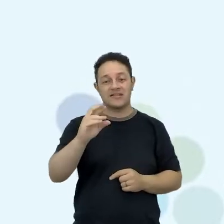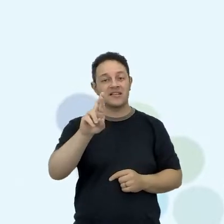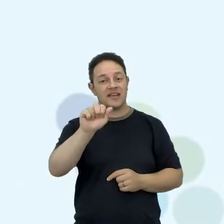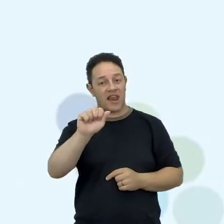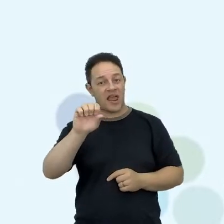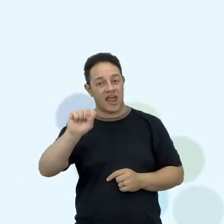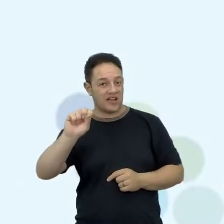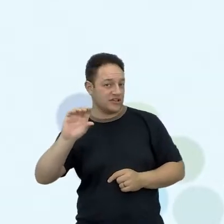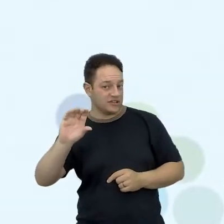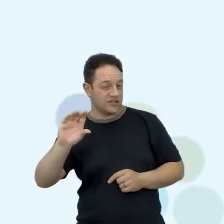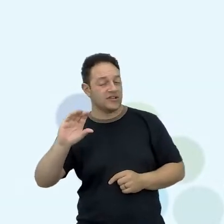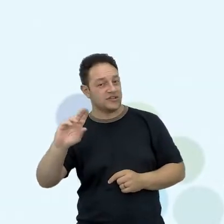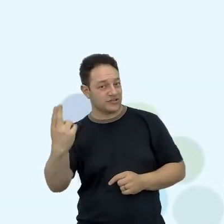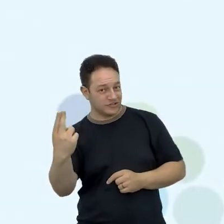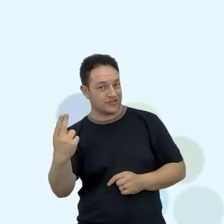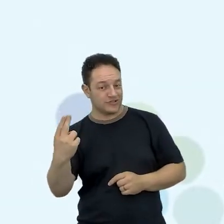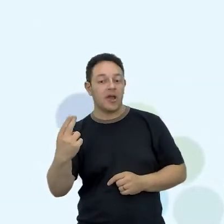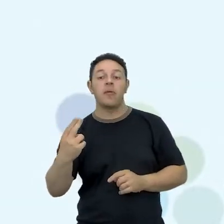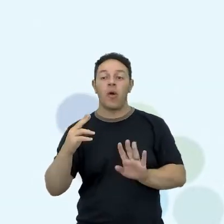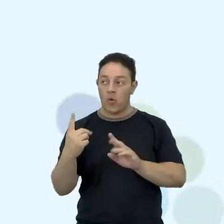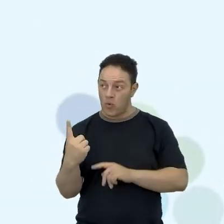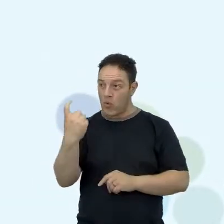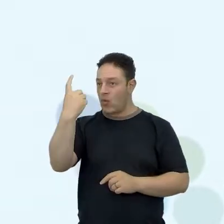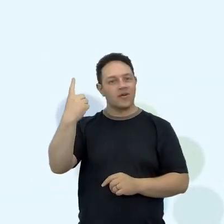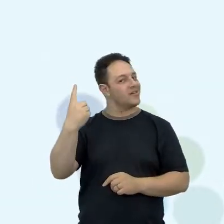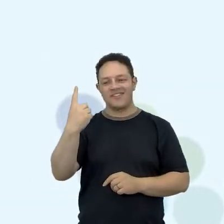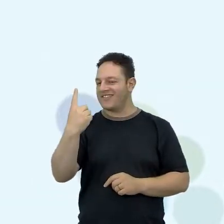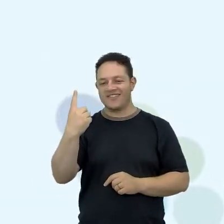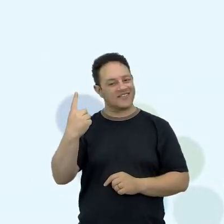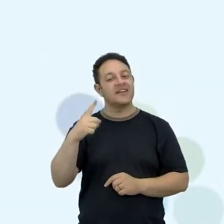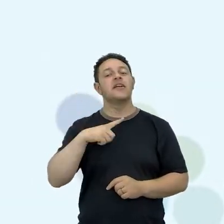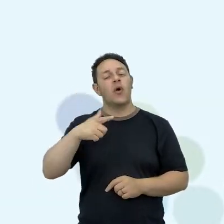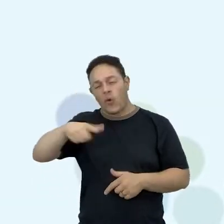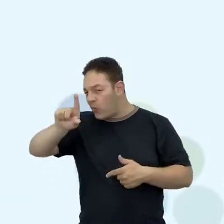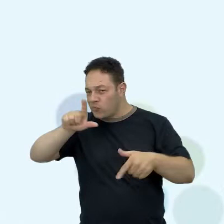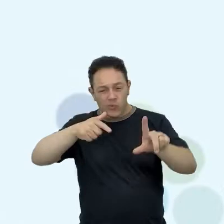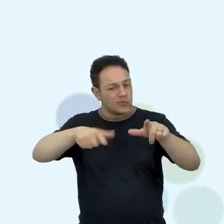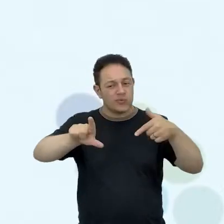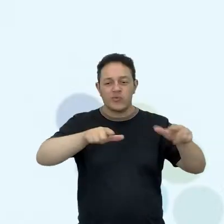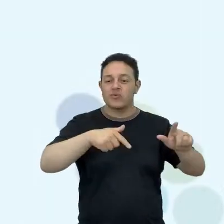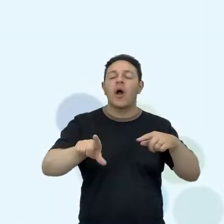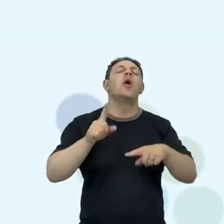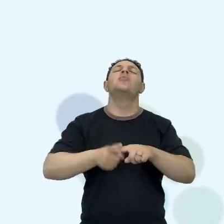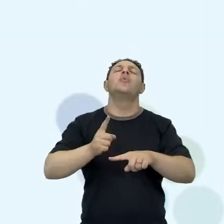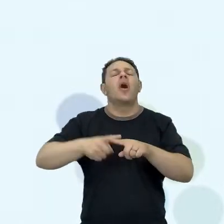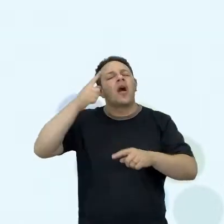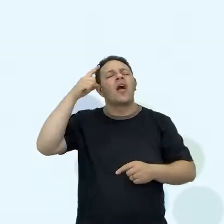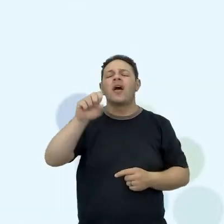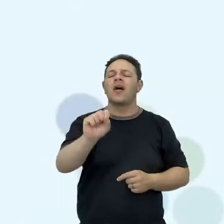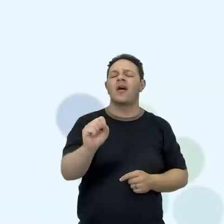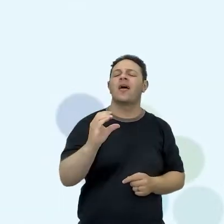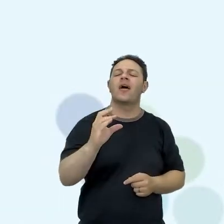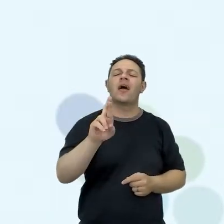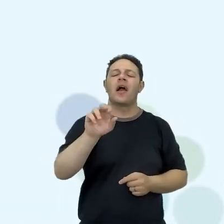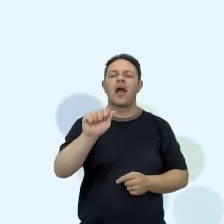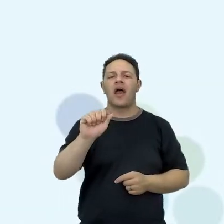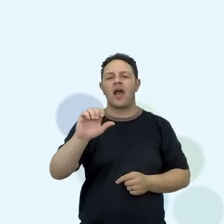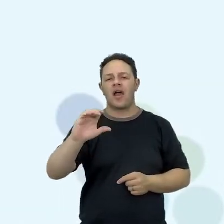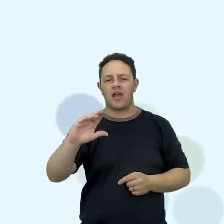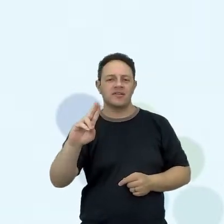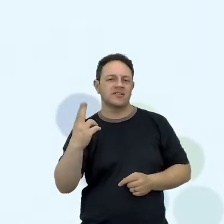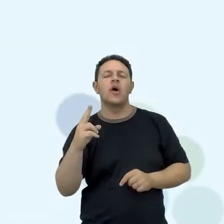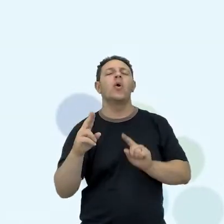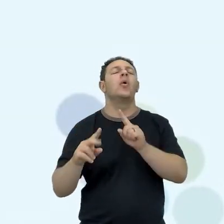único, não. Não é que o que único. falou em blocos, eu já lembrei do Scratch, claro. Legal, por que que a gente lembra do Scratch na escola? Porque o